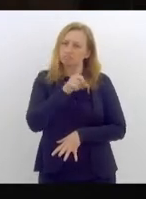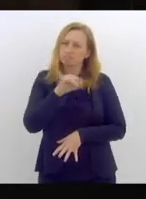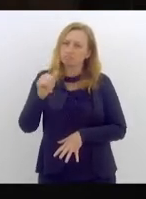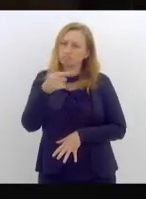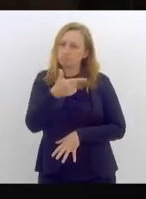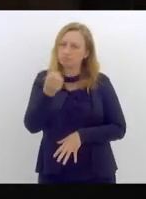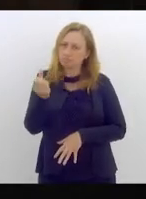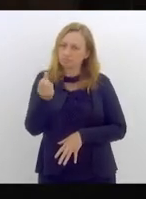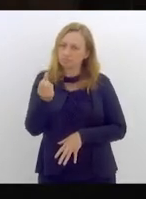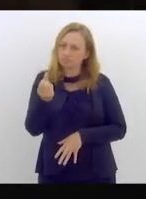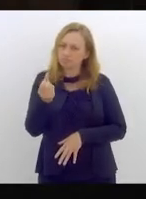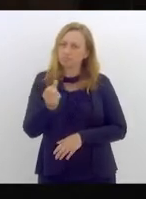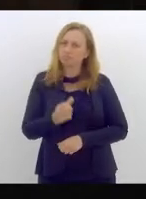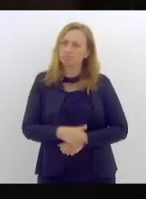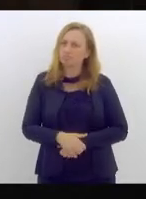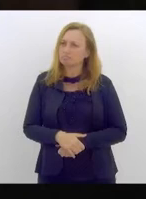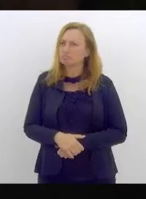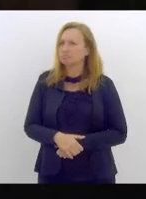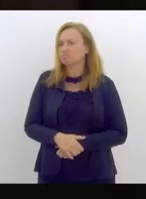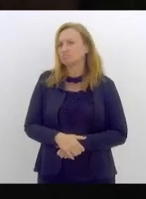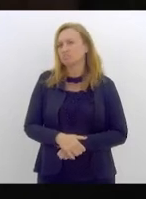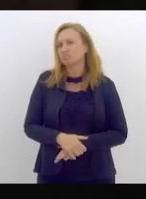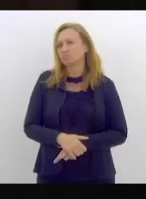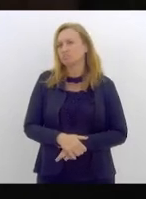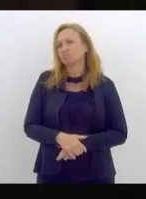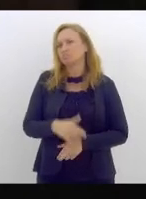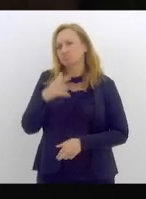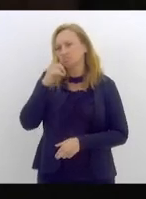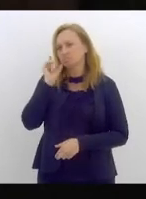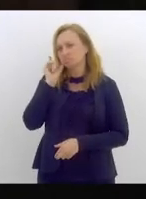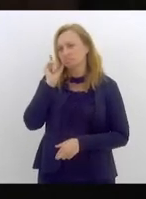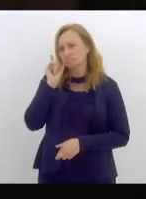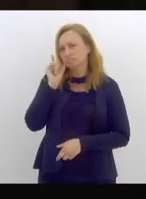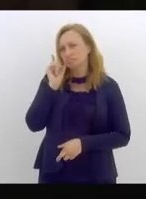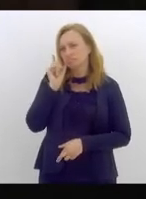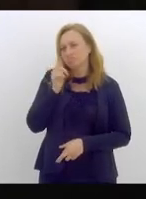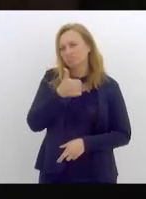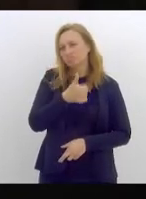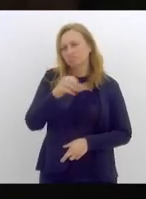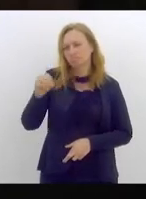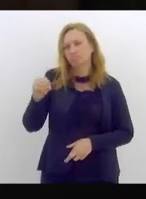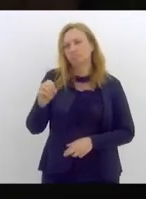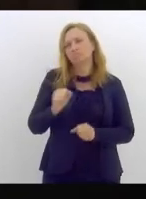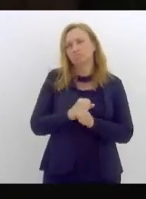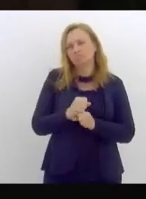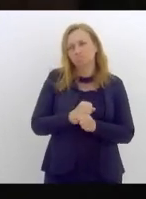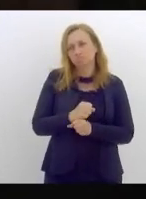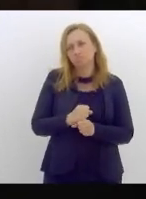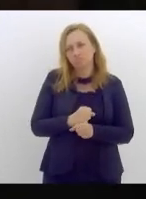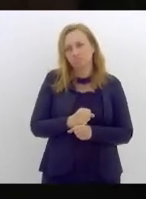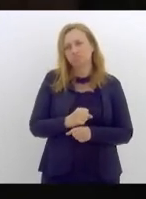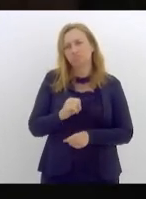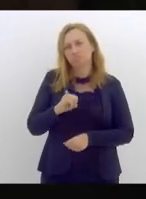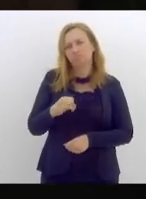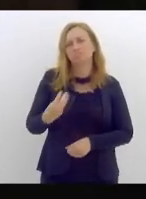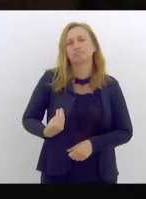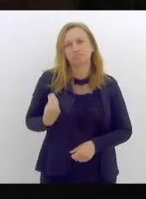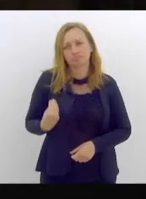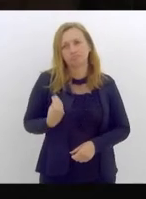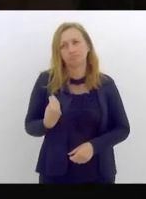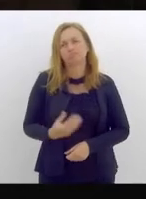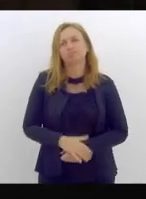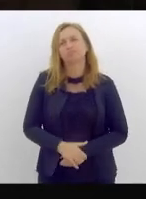26 ontem ontem levaria 100 anos se fosse Vivo